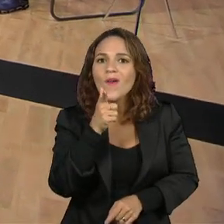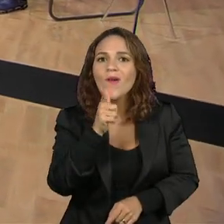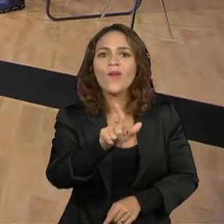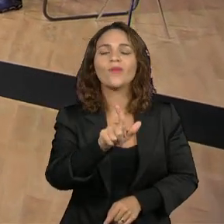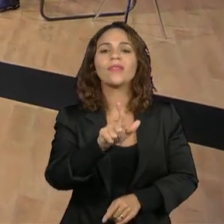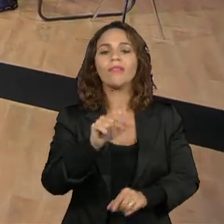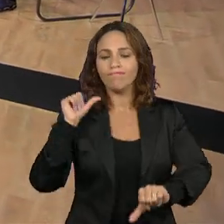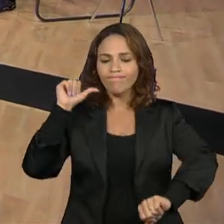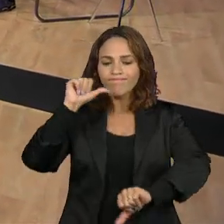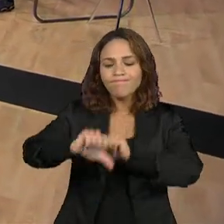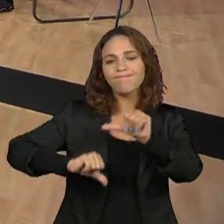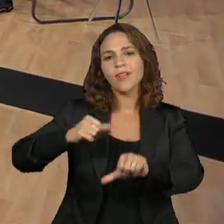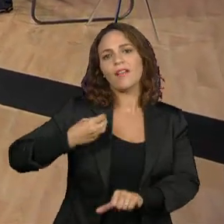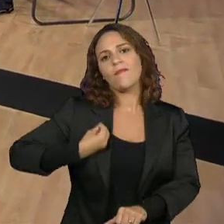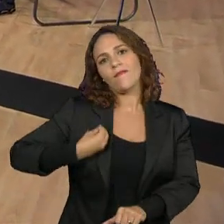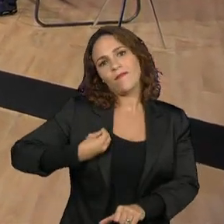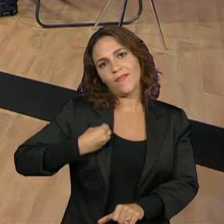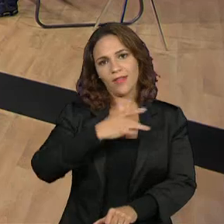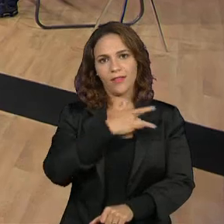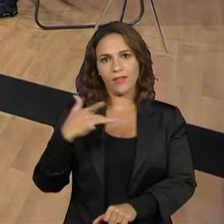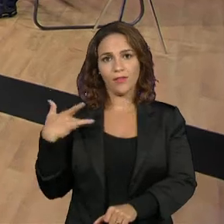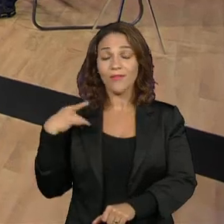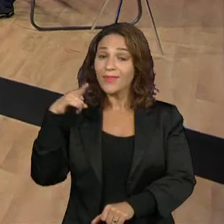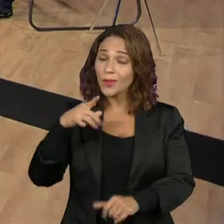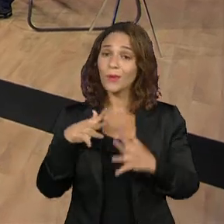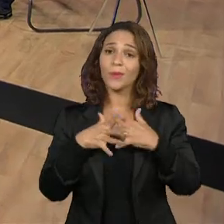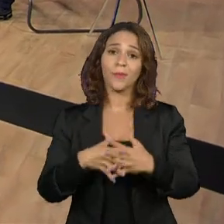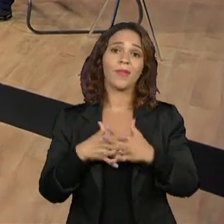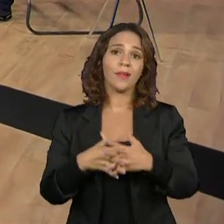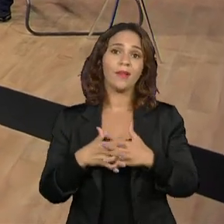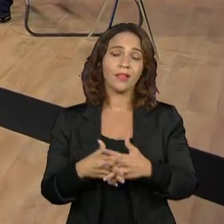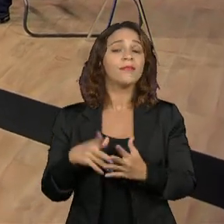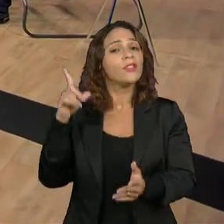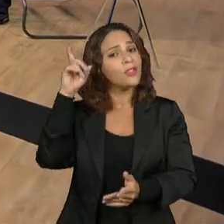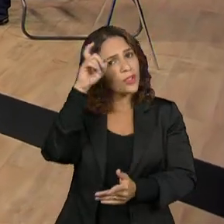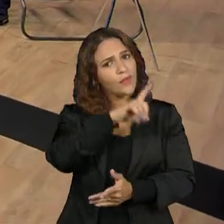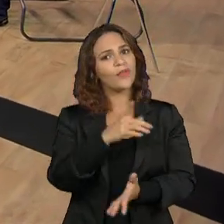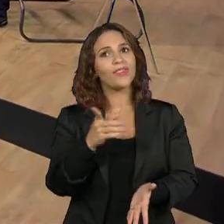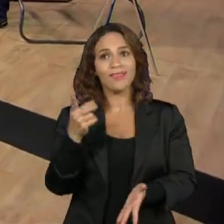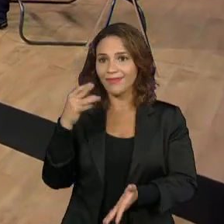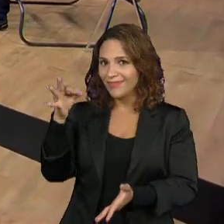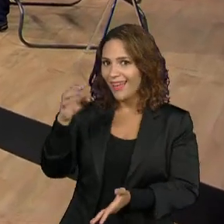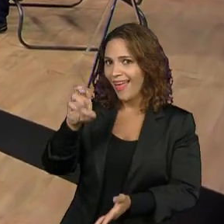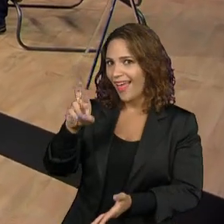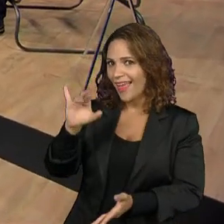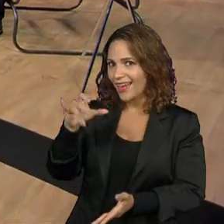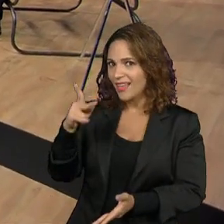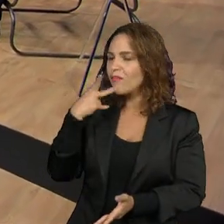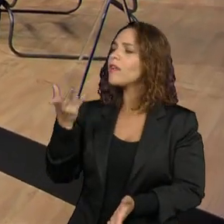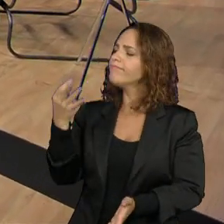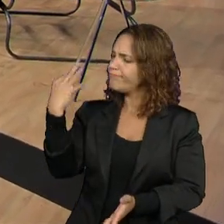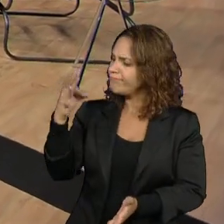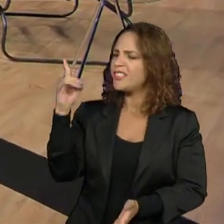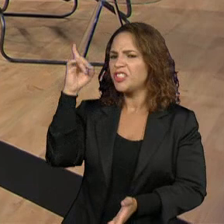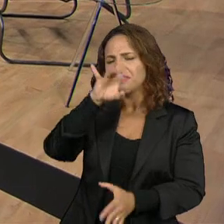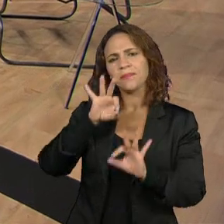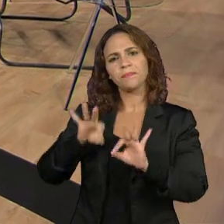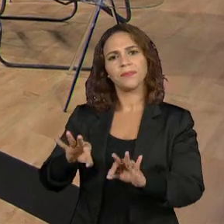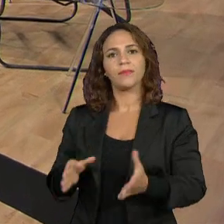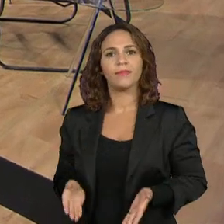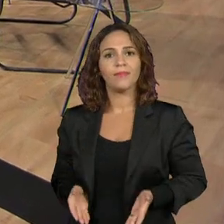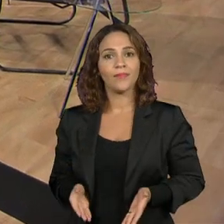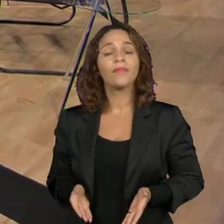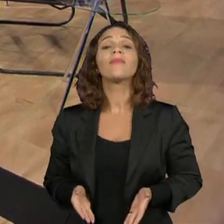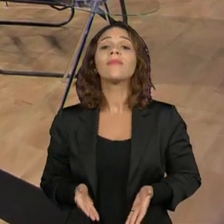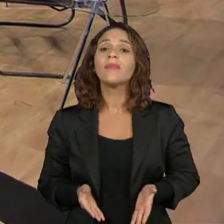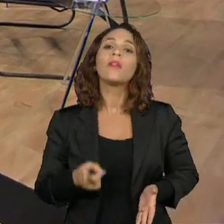numa mudança de estilo de vida. Isso é muito complicado e é muito difícil. O Eric estava falando, é difícil mesmo, né? Então, a